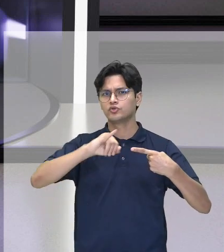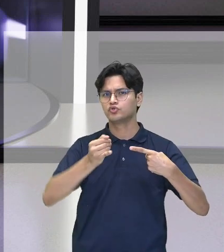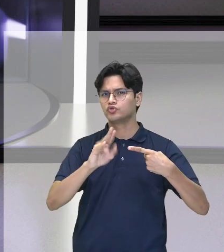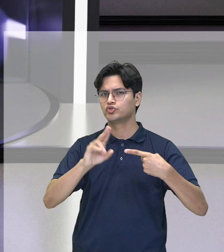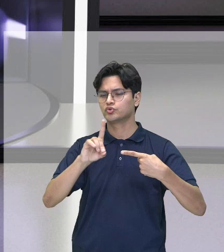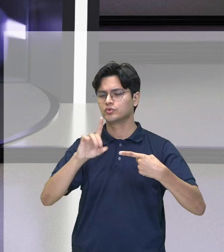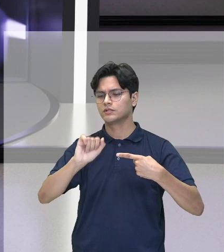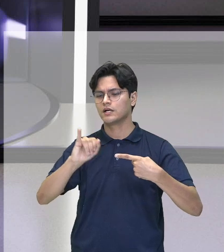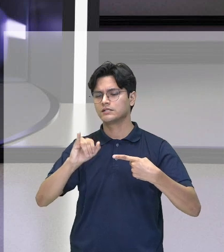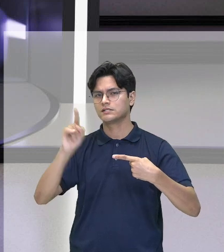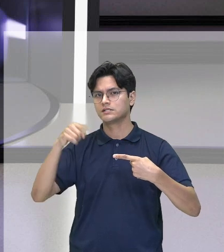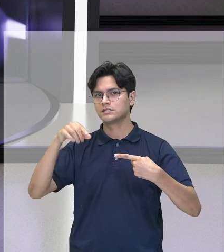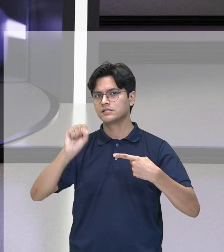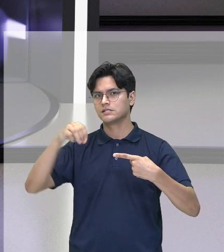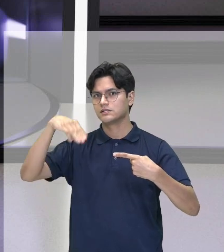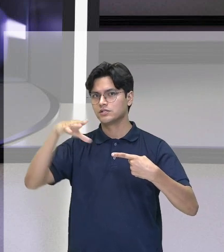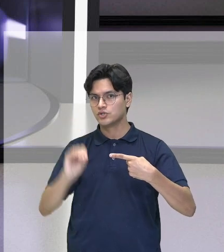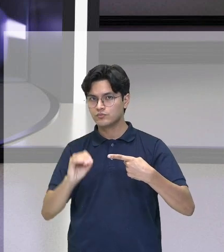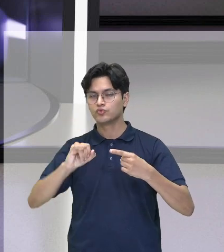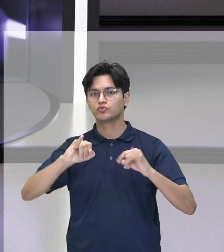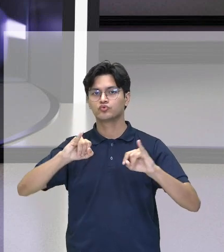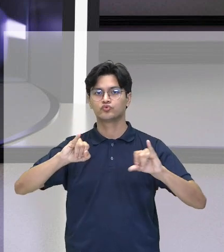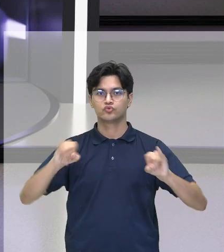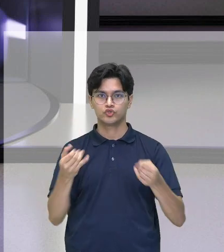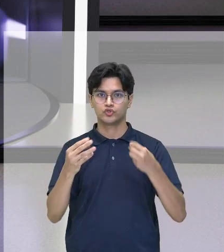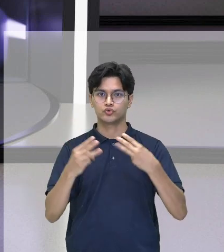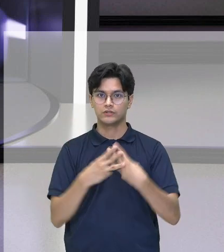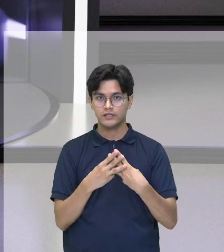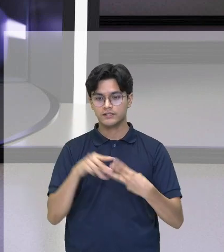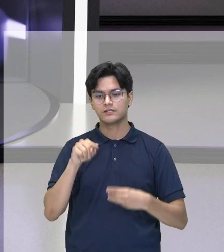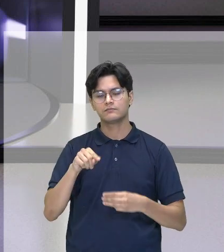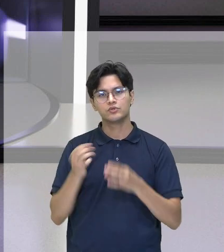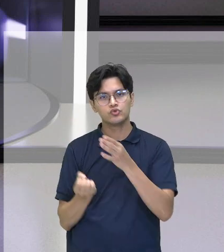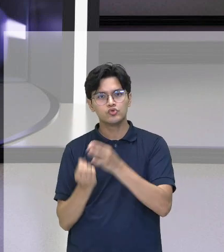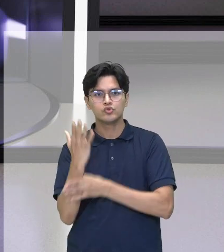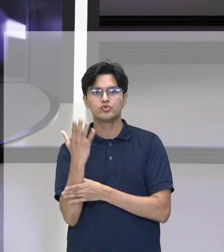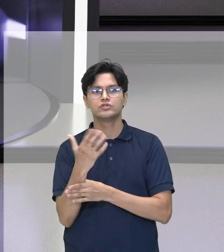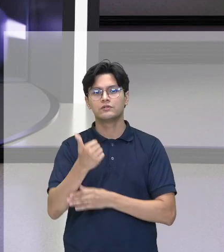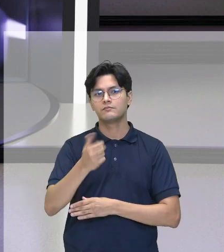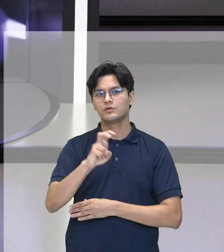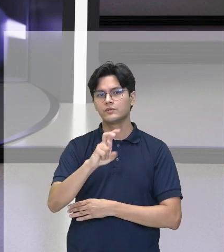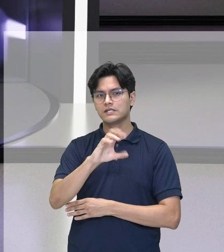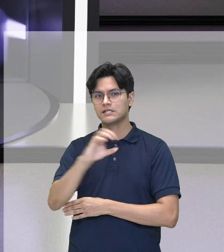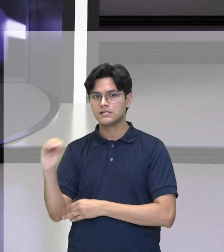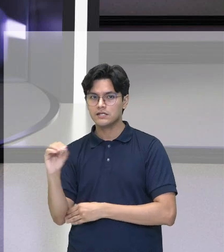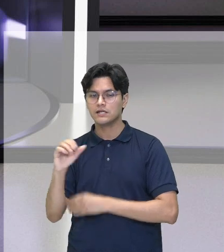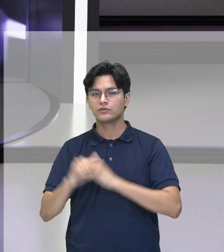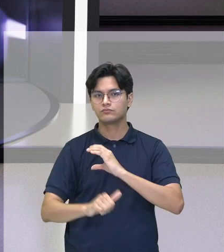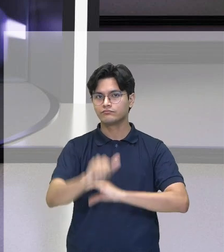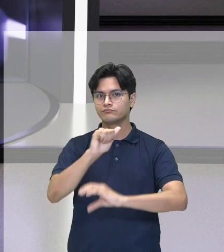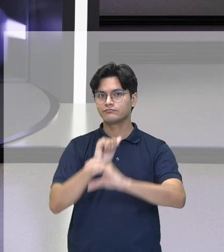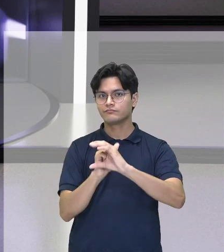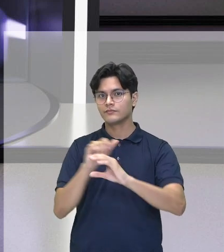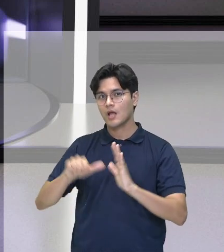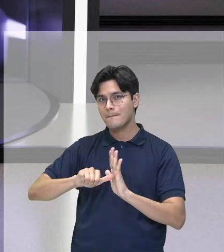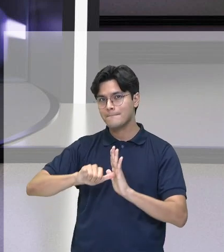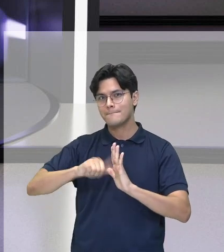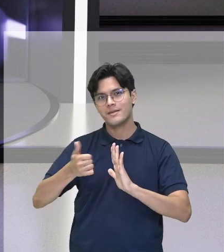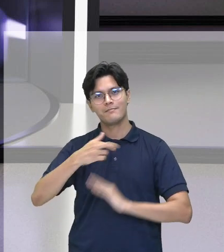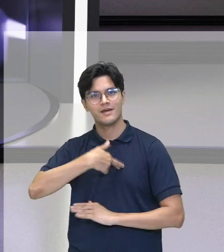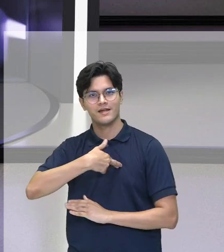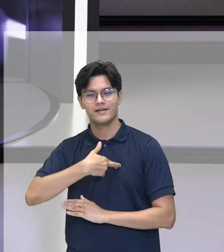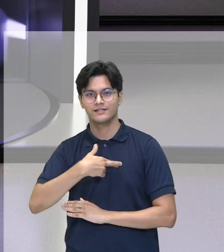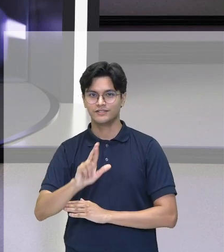menos 1500 a.C., entre os descendentes de Isaac, filho de Abraão, e é considerada a primeira religião monoteísta da